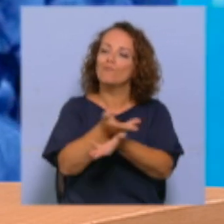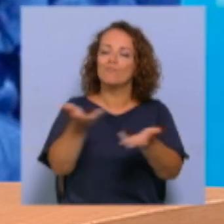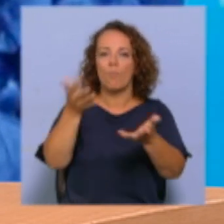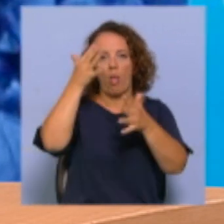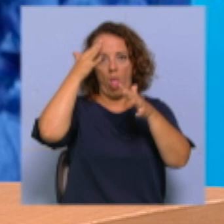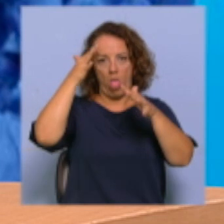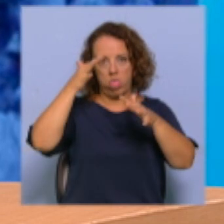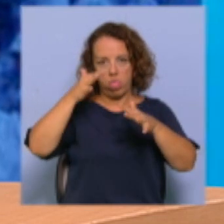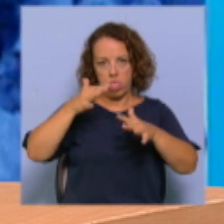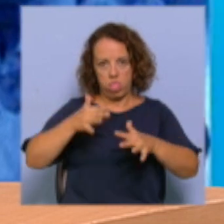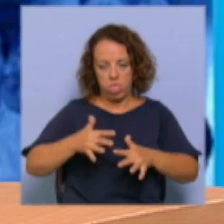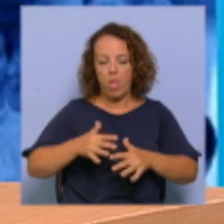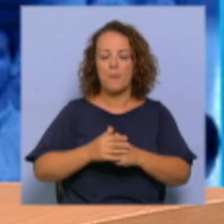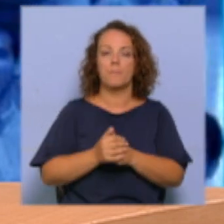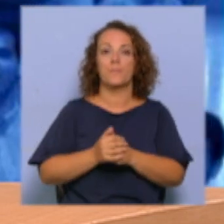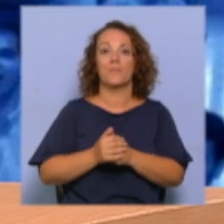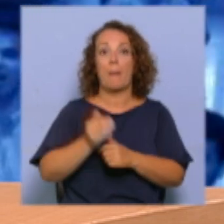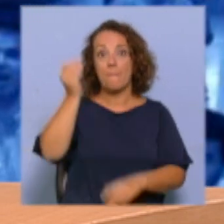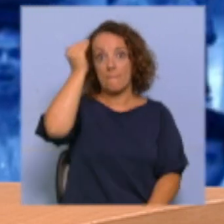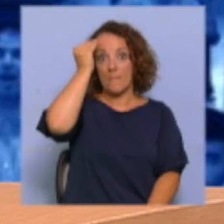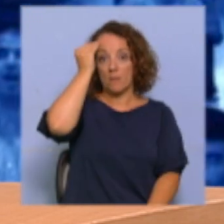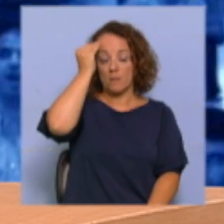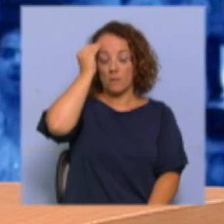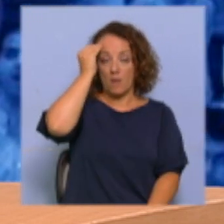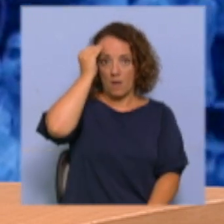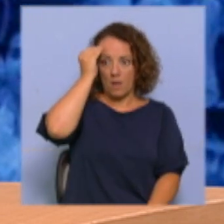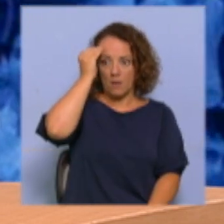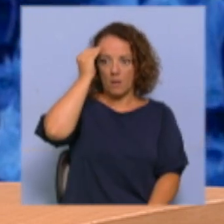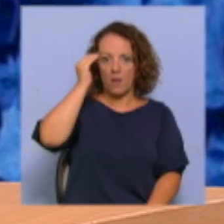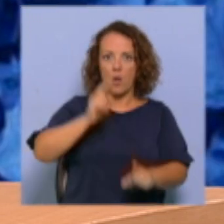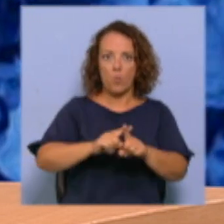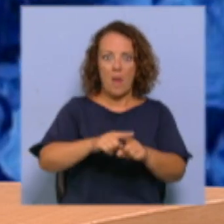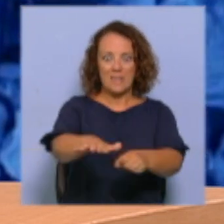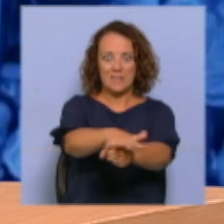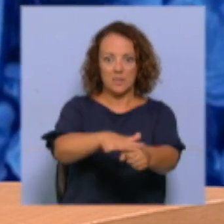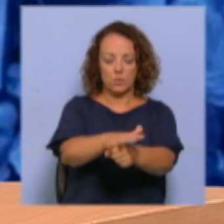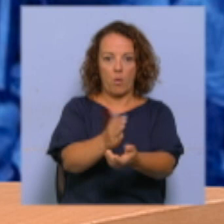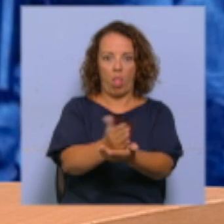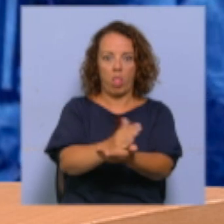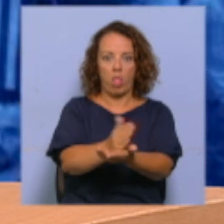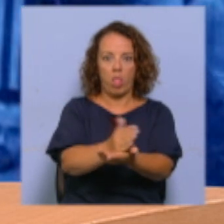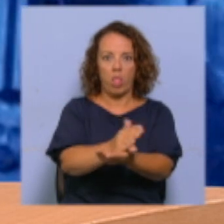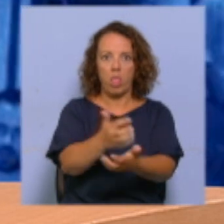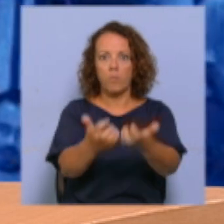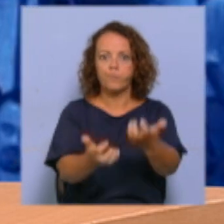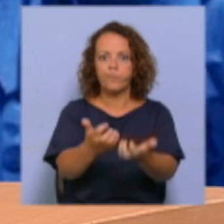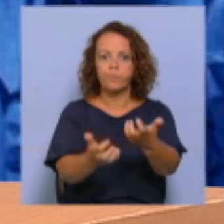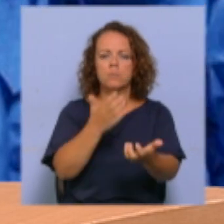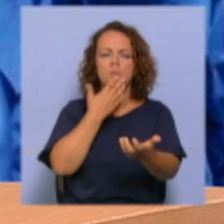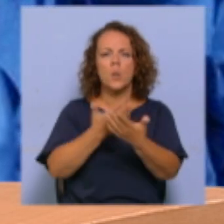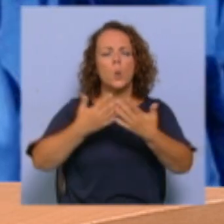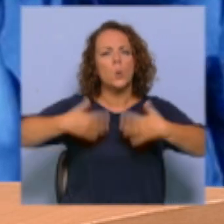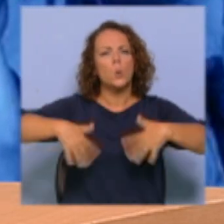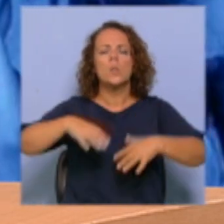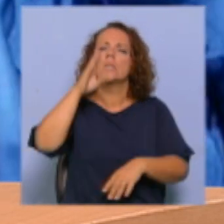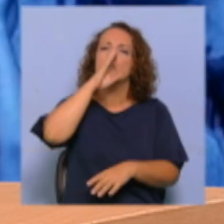e do ponto de vista mental a situação de incerteza é muito séria. Porquê? Porque se nos